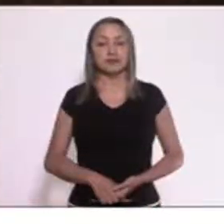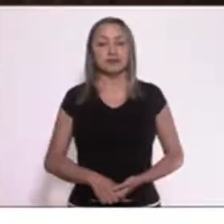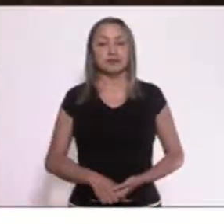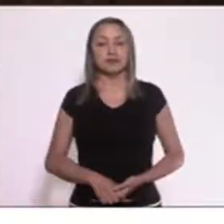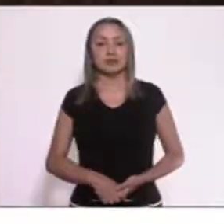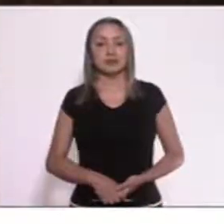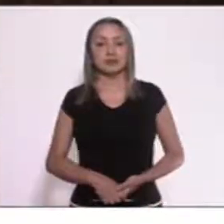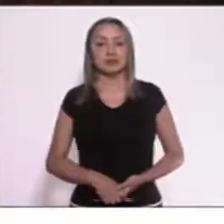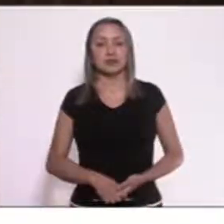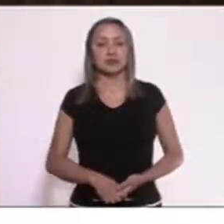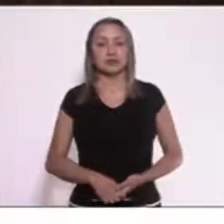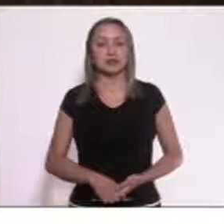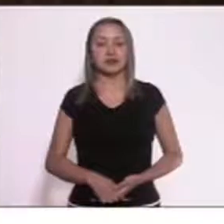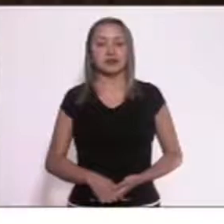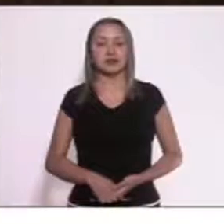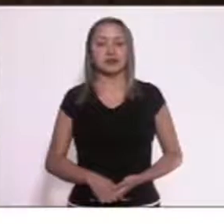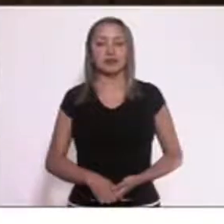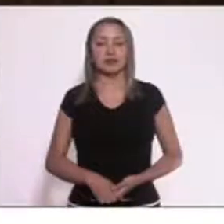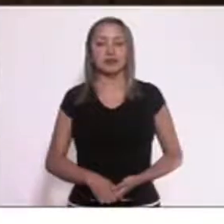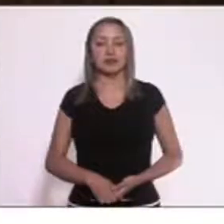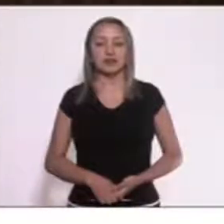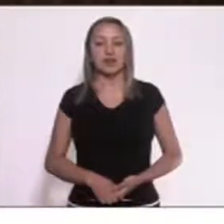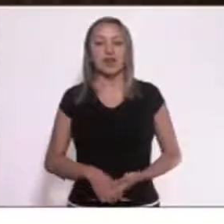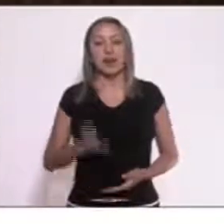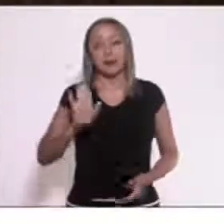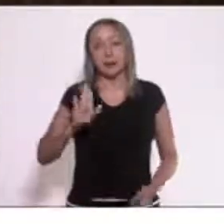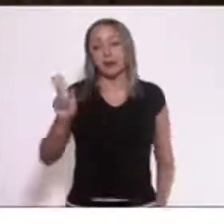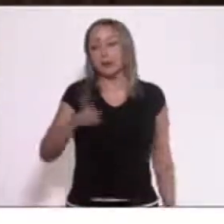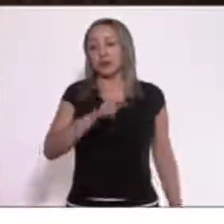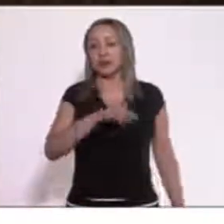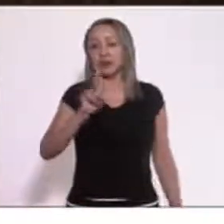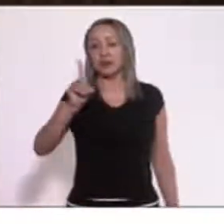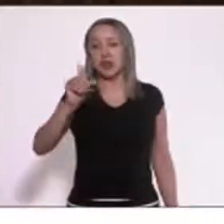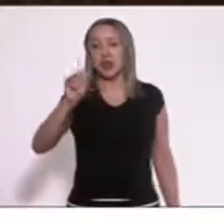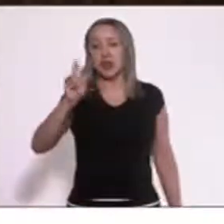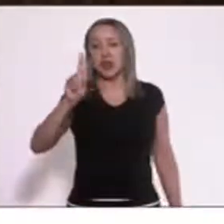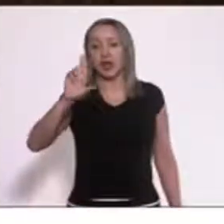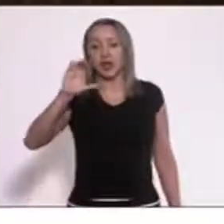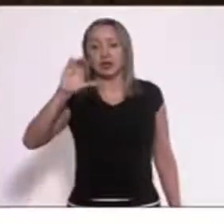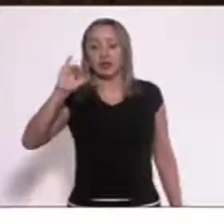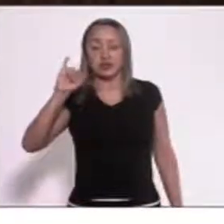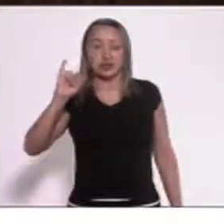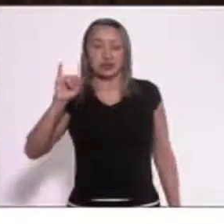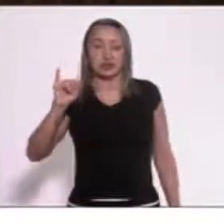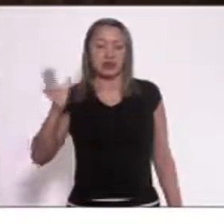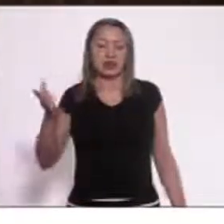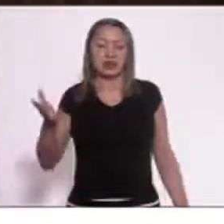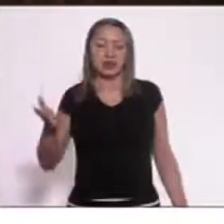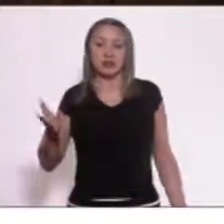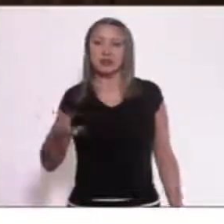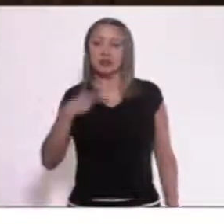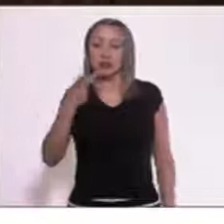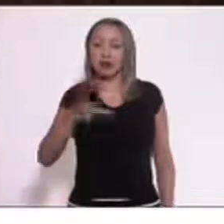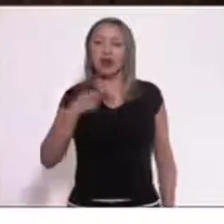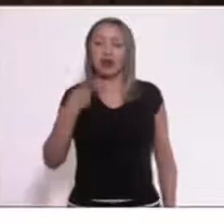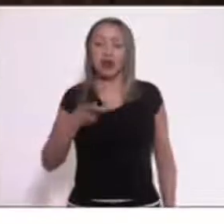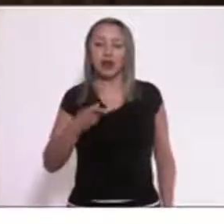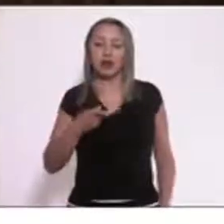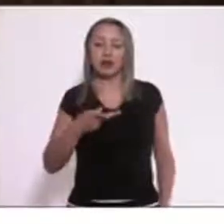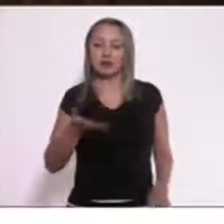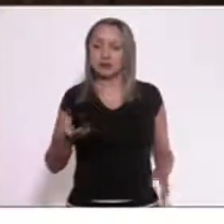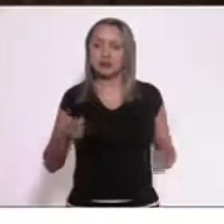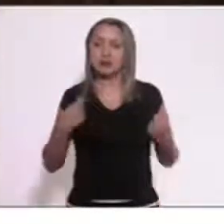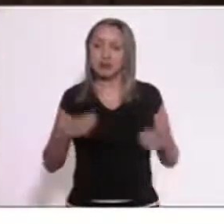professor, catedrático, mestre Darcy Ribeiro já dizia, deixar de investir em educação significa